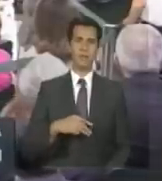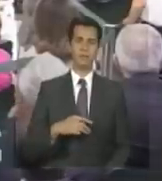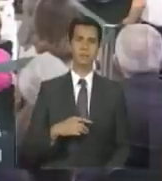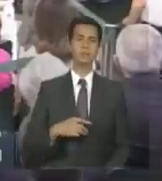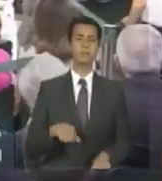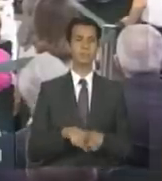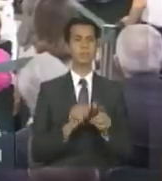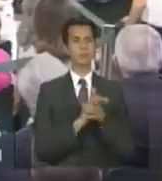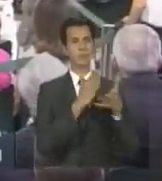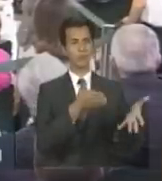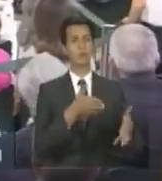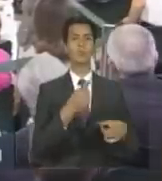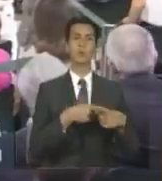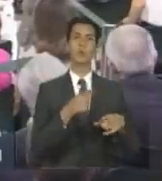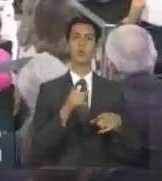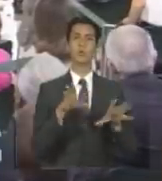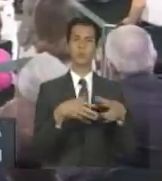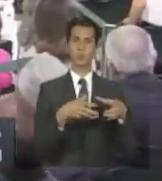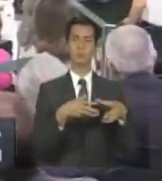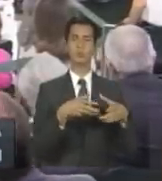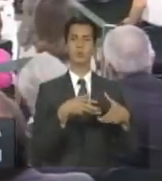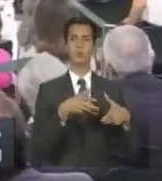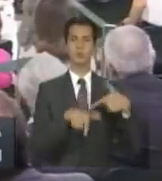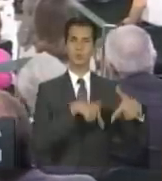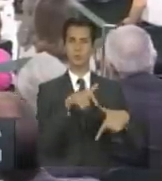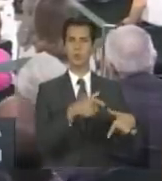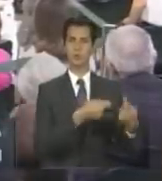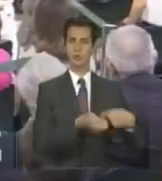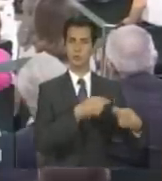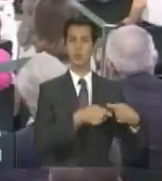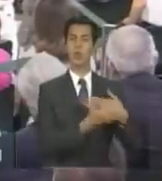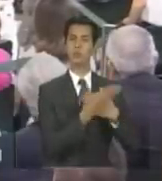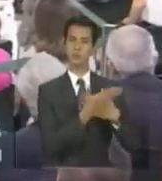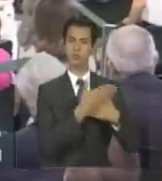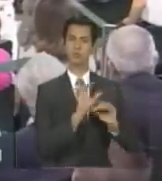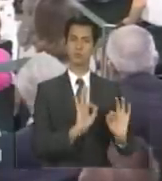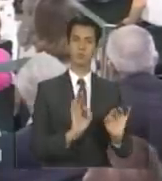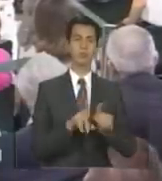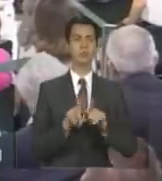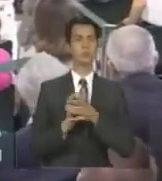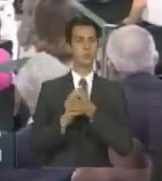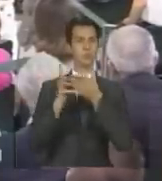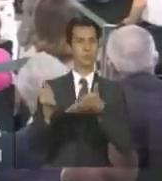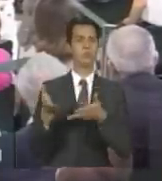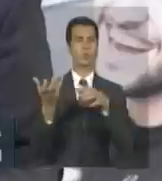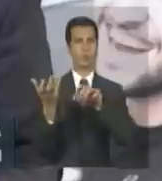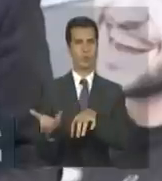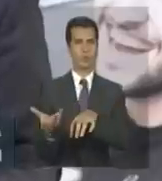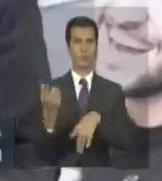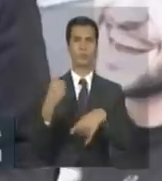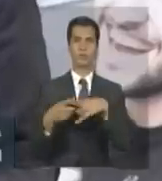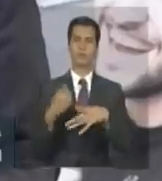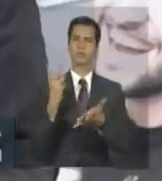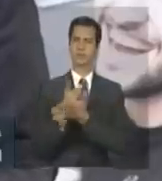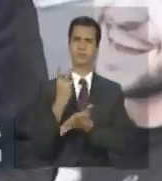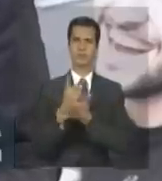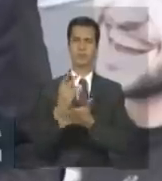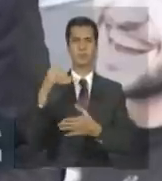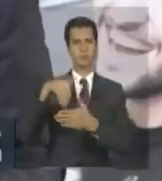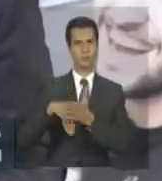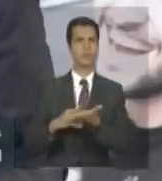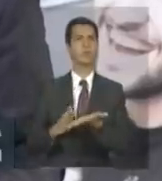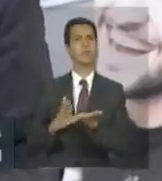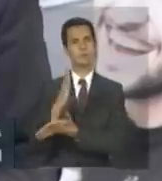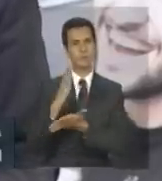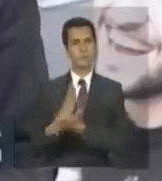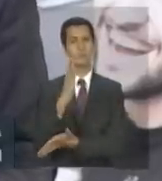compreender a engenharia financeira do programa. Meus cumprimentos ao Congresso Nacional pela aprovação unânime. Meus